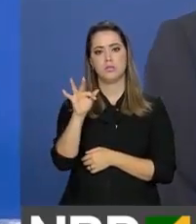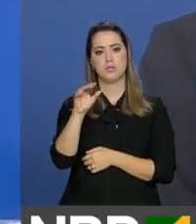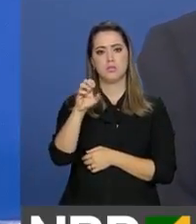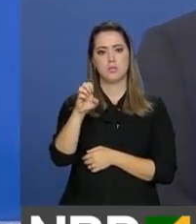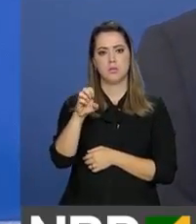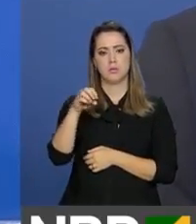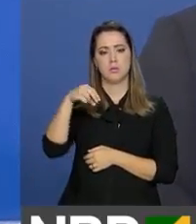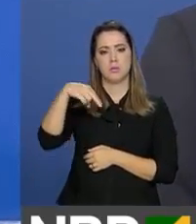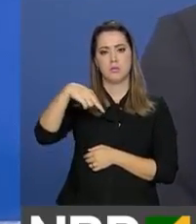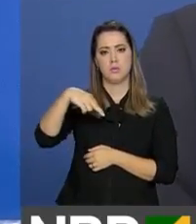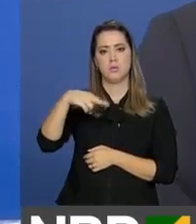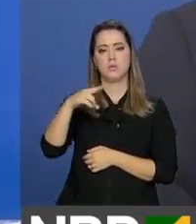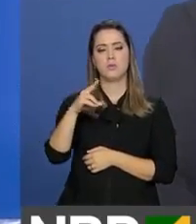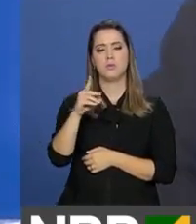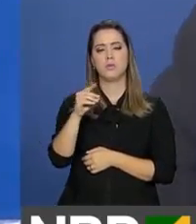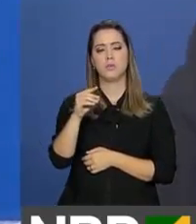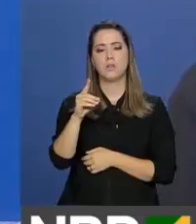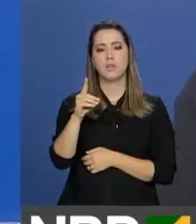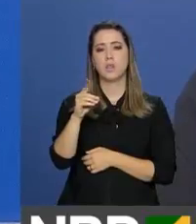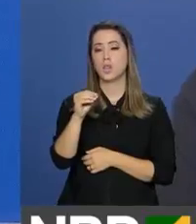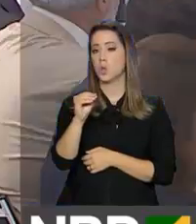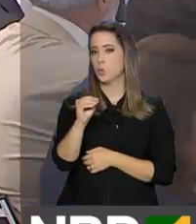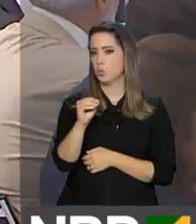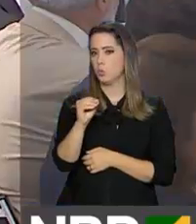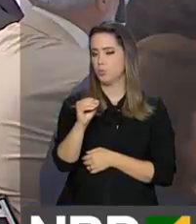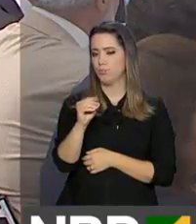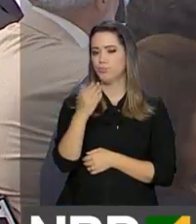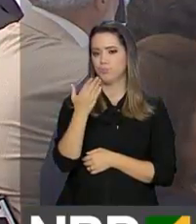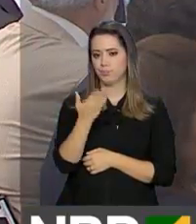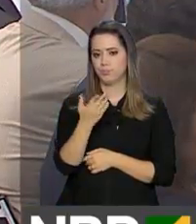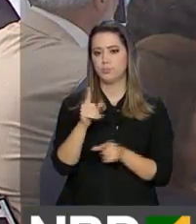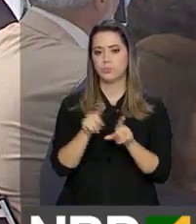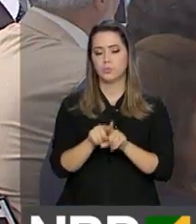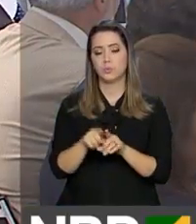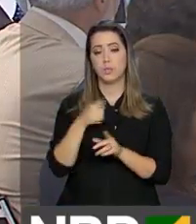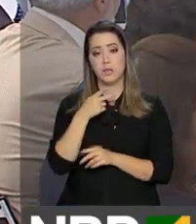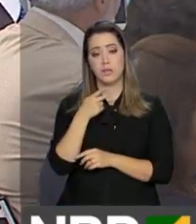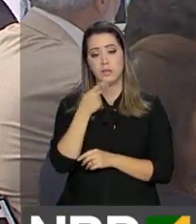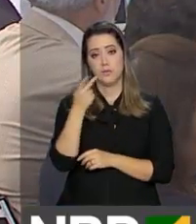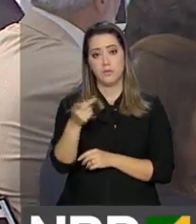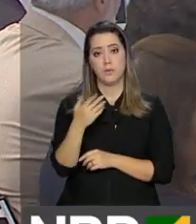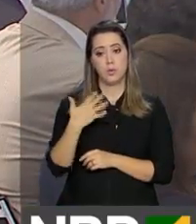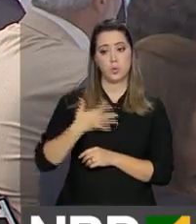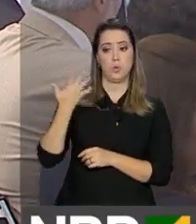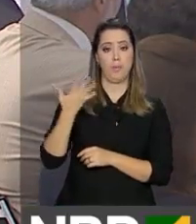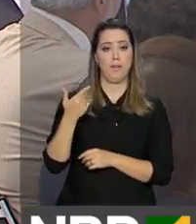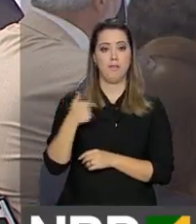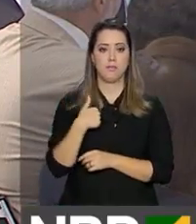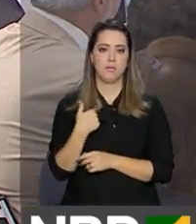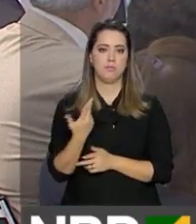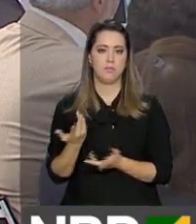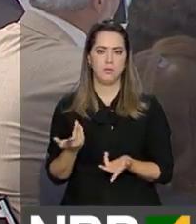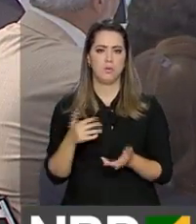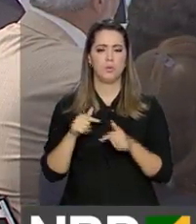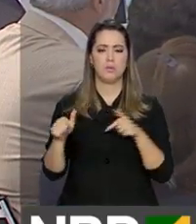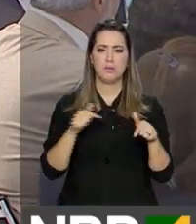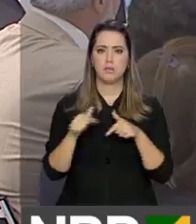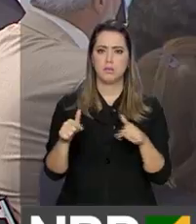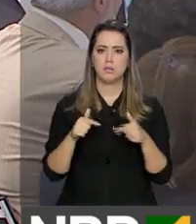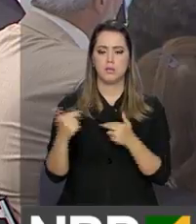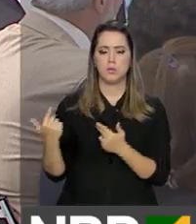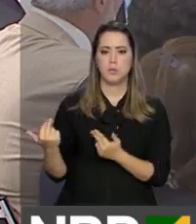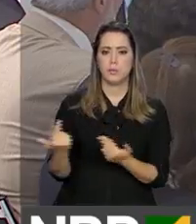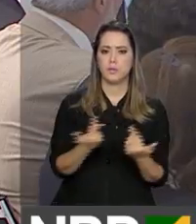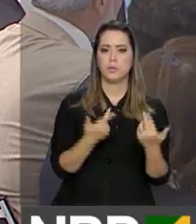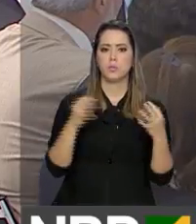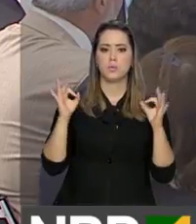que fez, até digo aos senhores e senhoras, de uma maneira surpreendente para mim, um trabalho